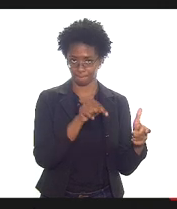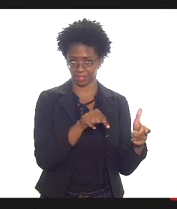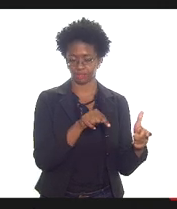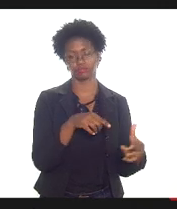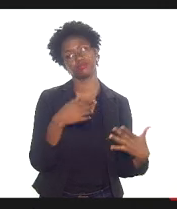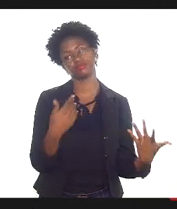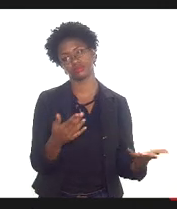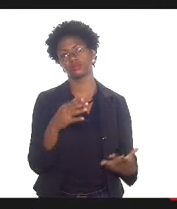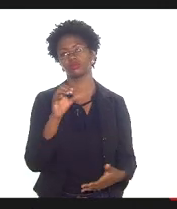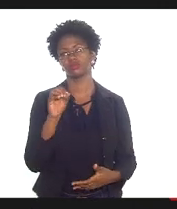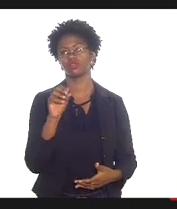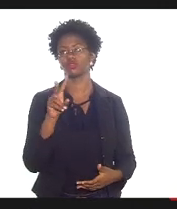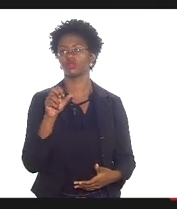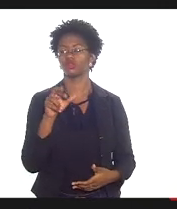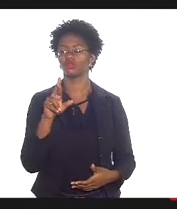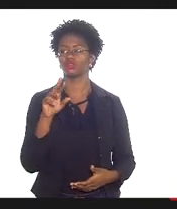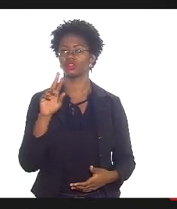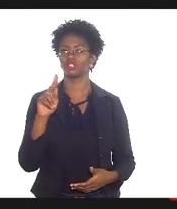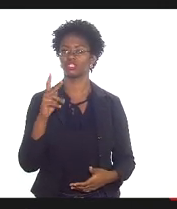overhead